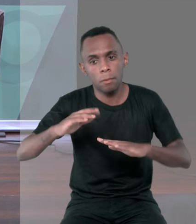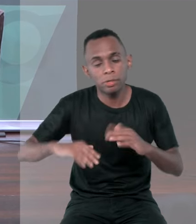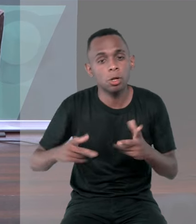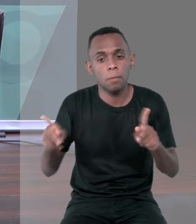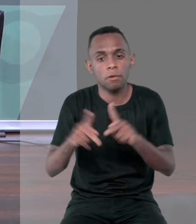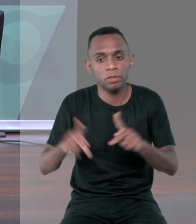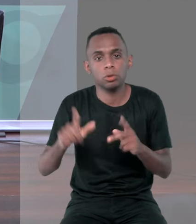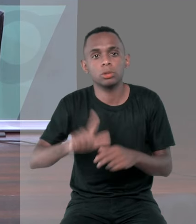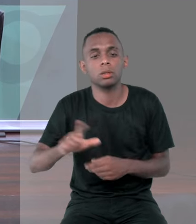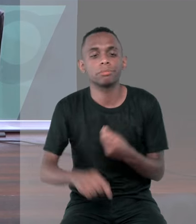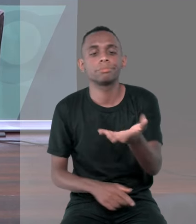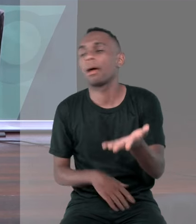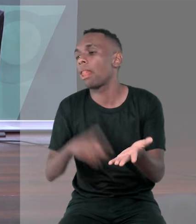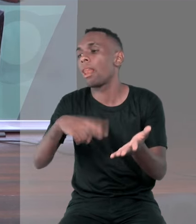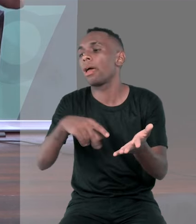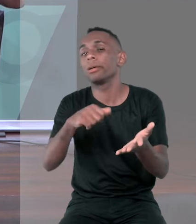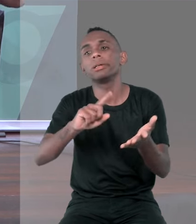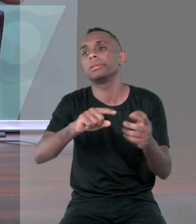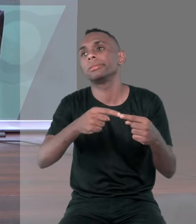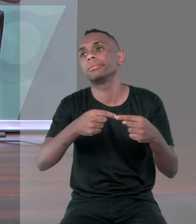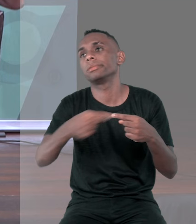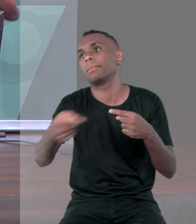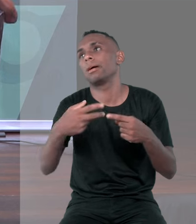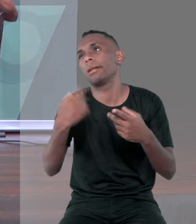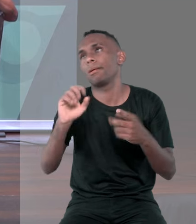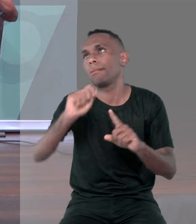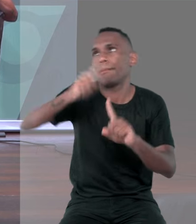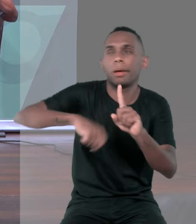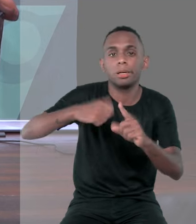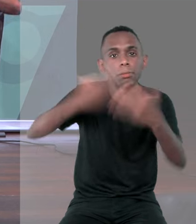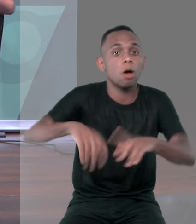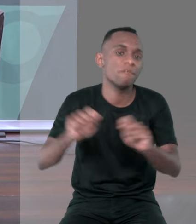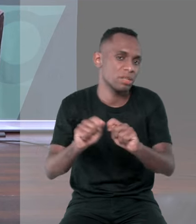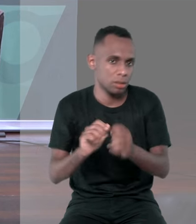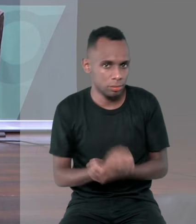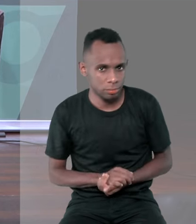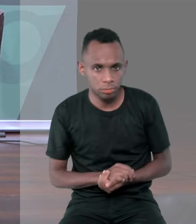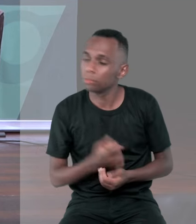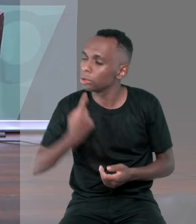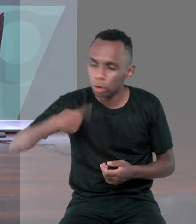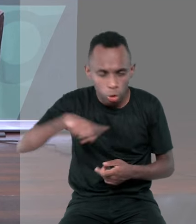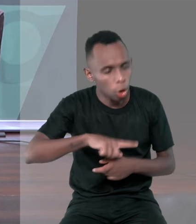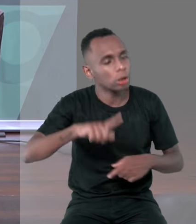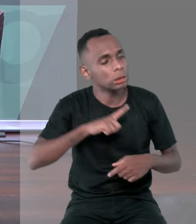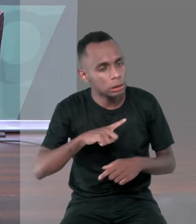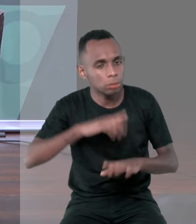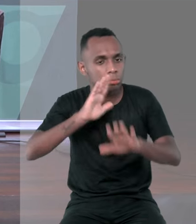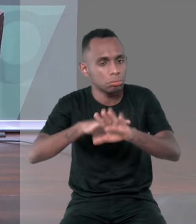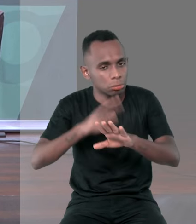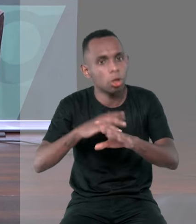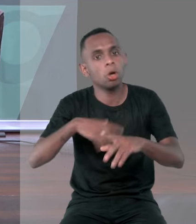ó, leia aí o livro e semana que, sei lá, daqui a um mês a gente faz a prova. Né? A gente tem um trabalho,